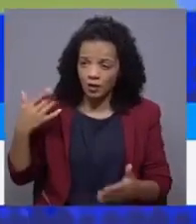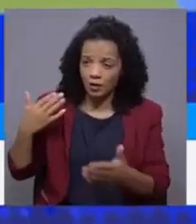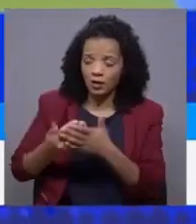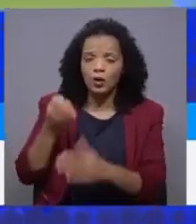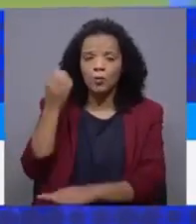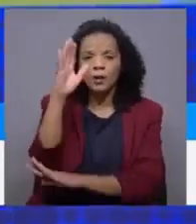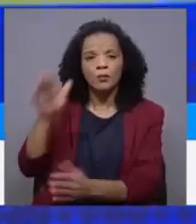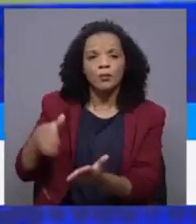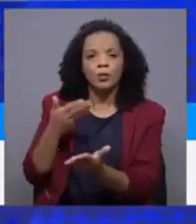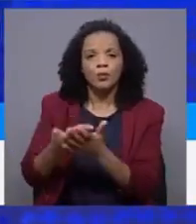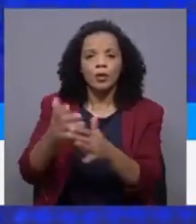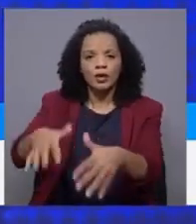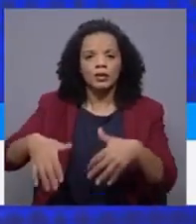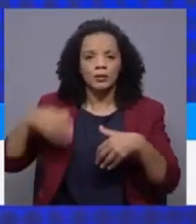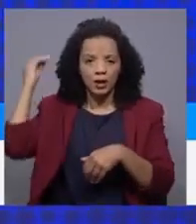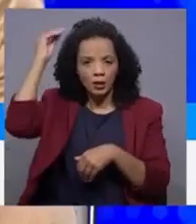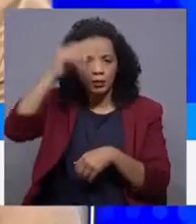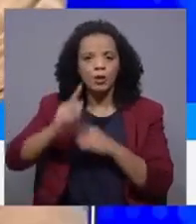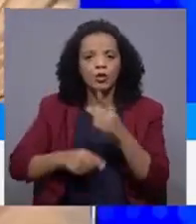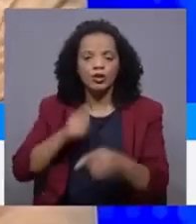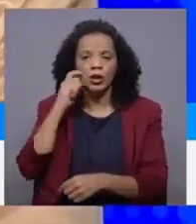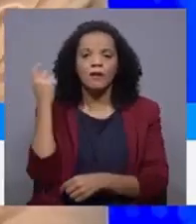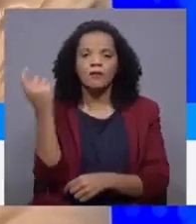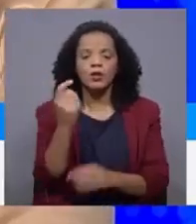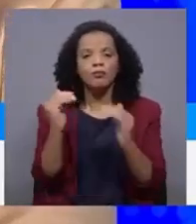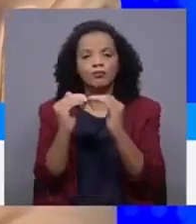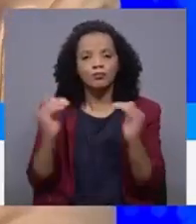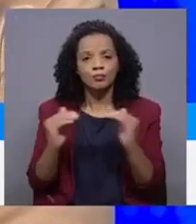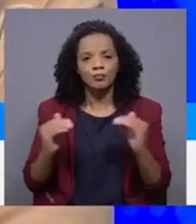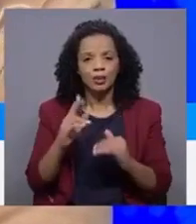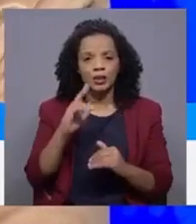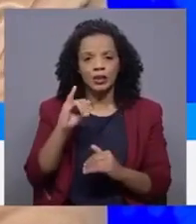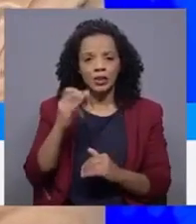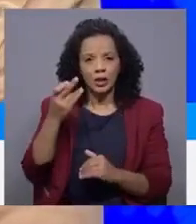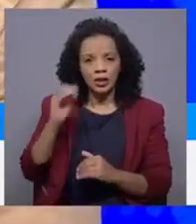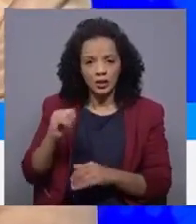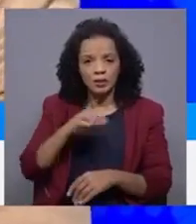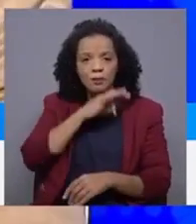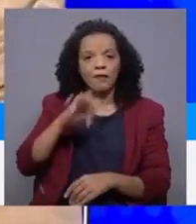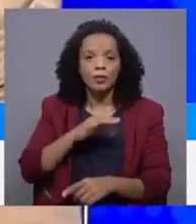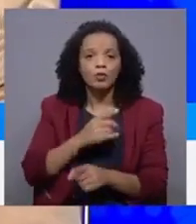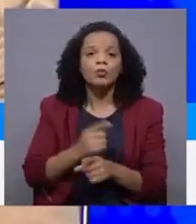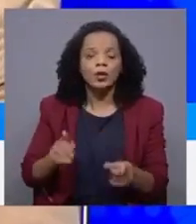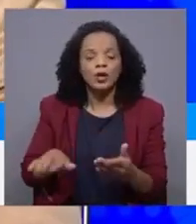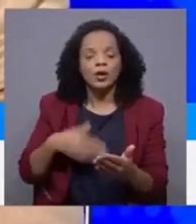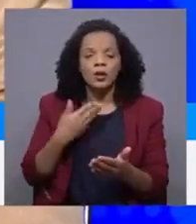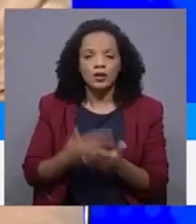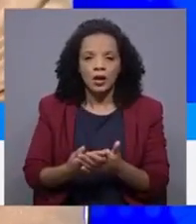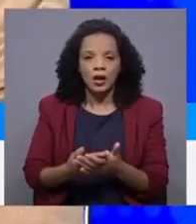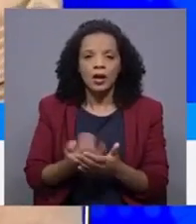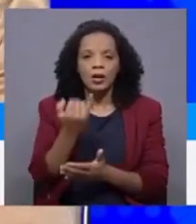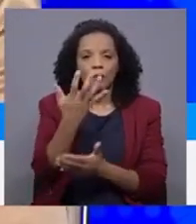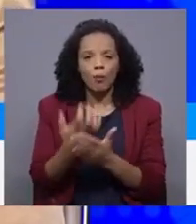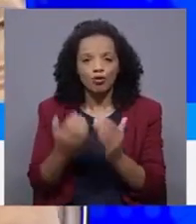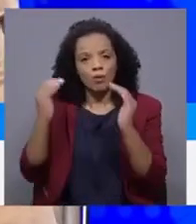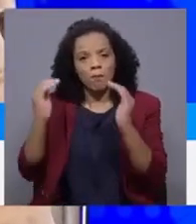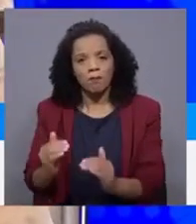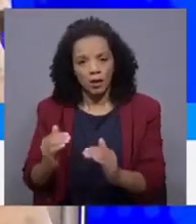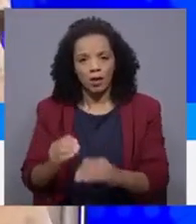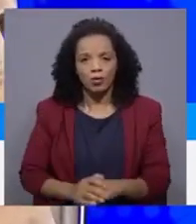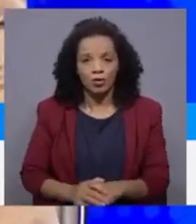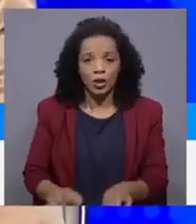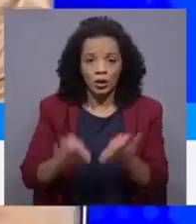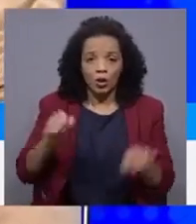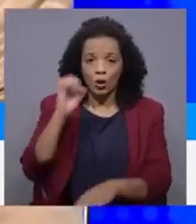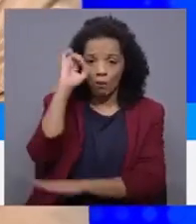tem vindo a propor na Assembleia da República a revisão dos escalões do IRS para as famílias, precisamente para aliviar a carga fiscal. E tal como